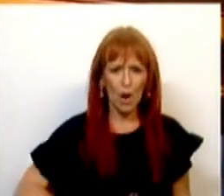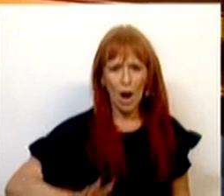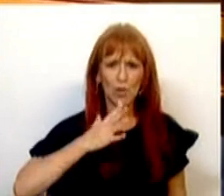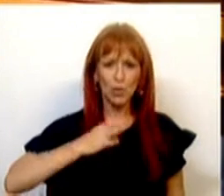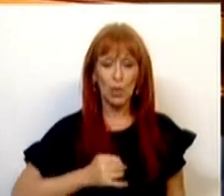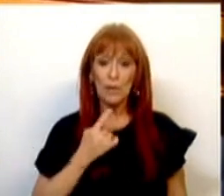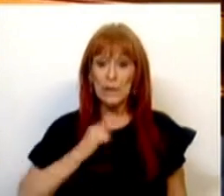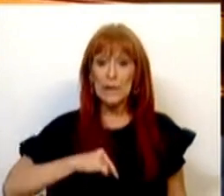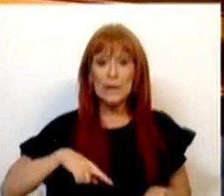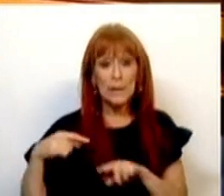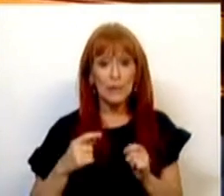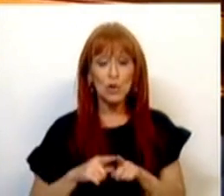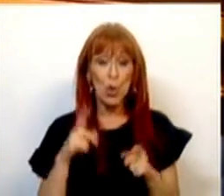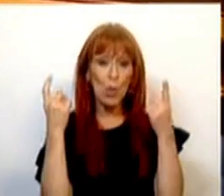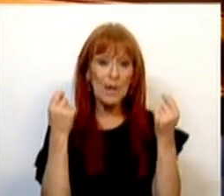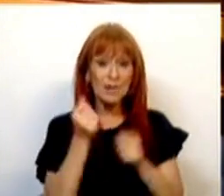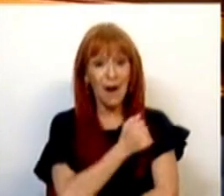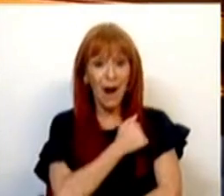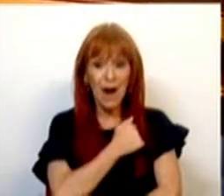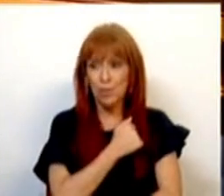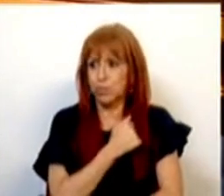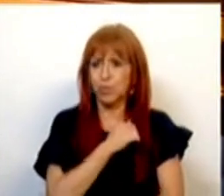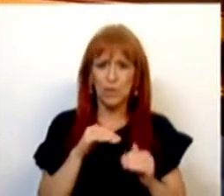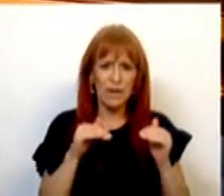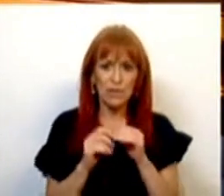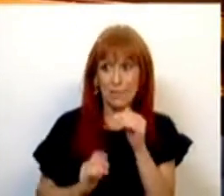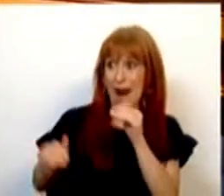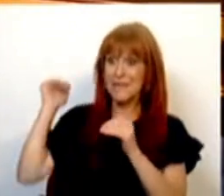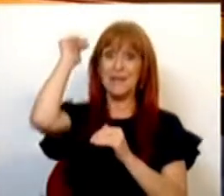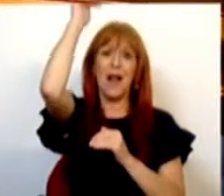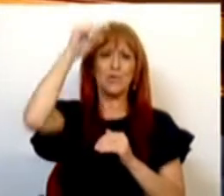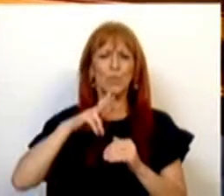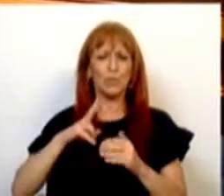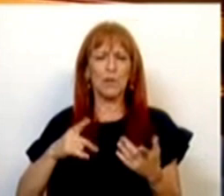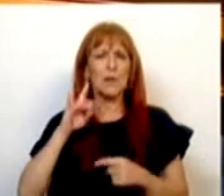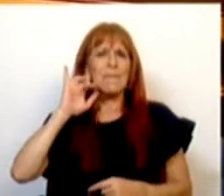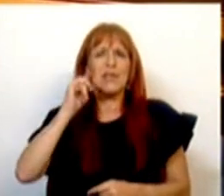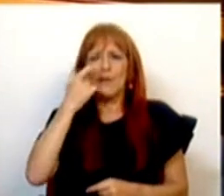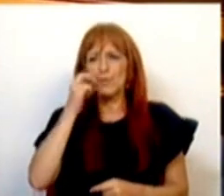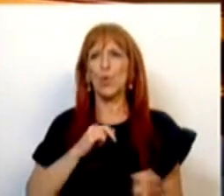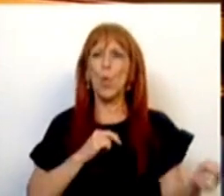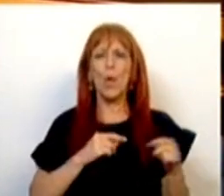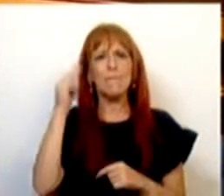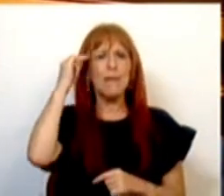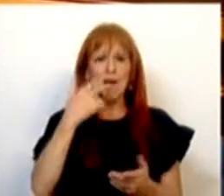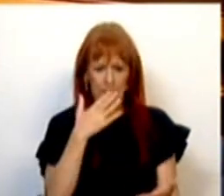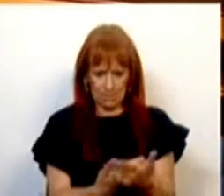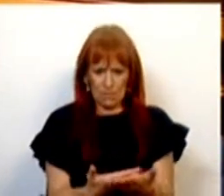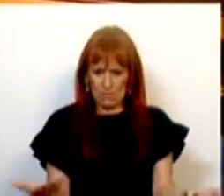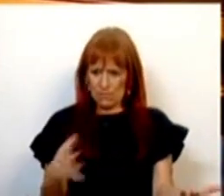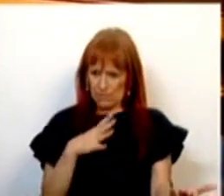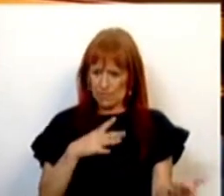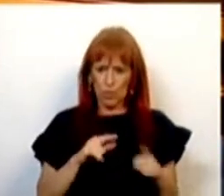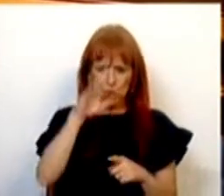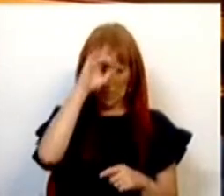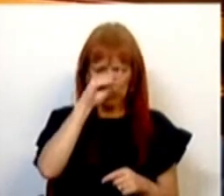aqui repetimos neste debate, os preços da habitação estão ao nível dos mais altos do país. Imagino um madeirense, perante esta realidade, perante um